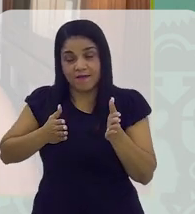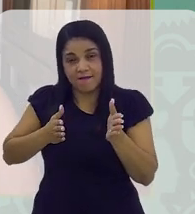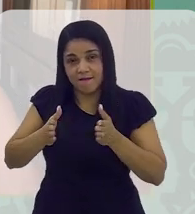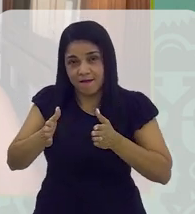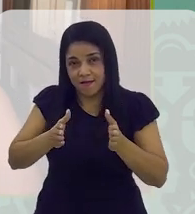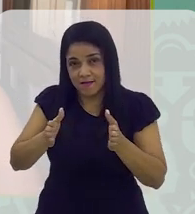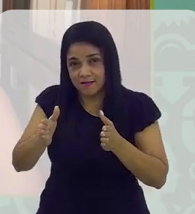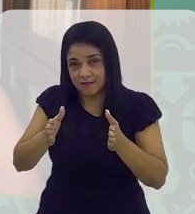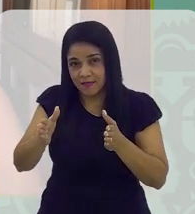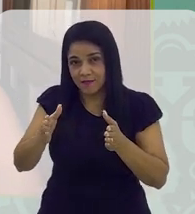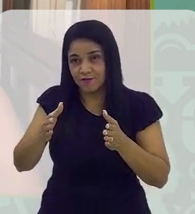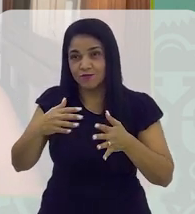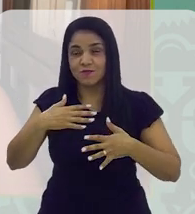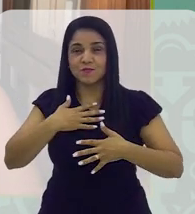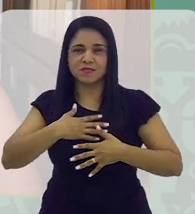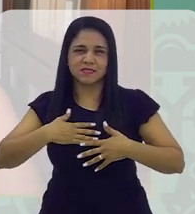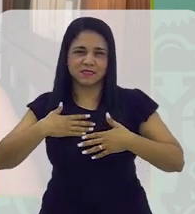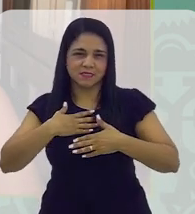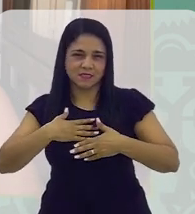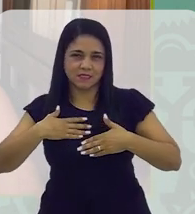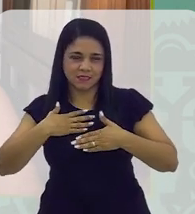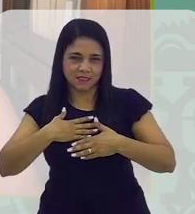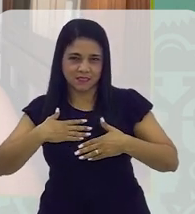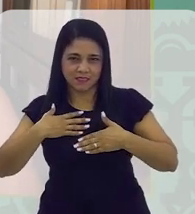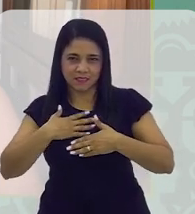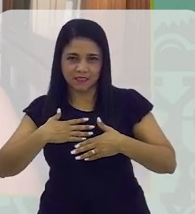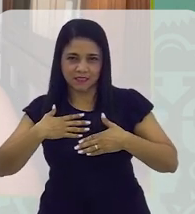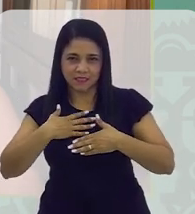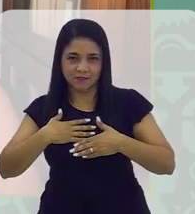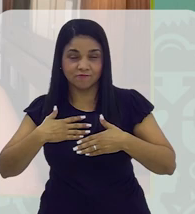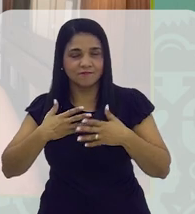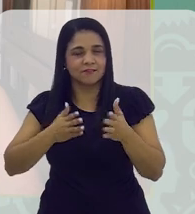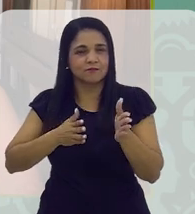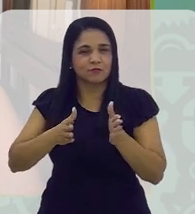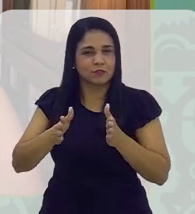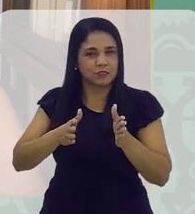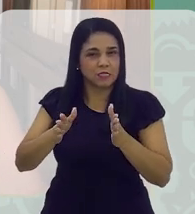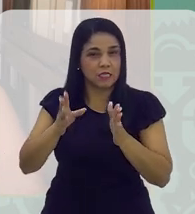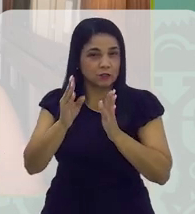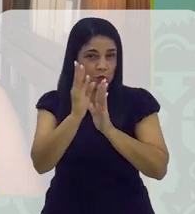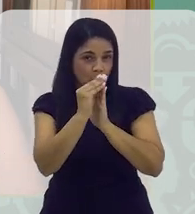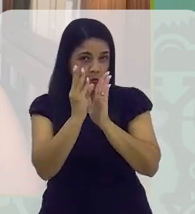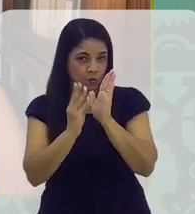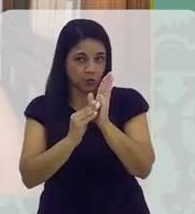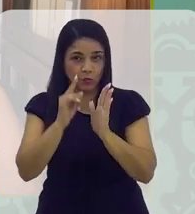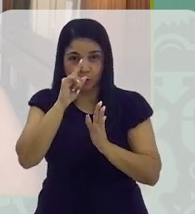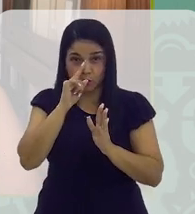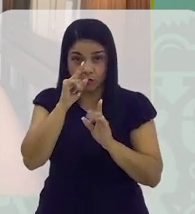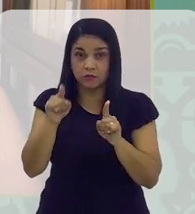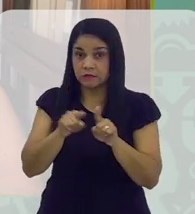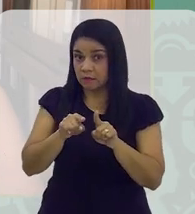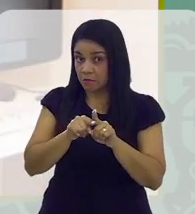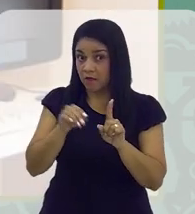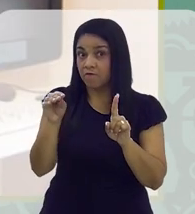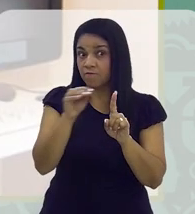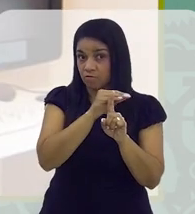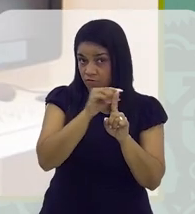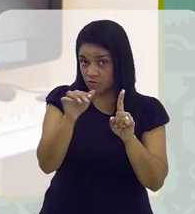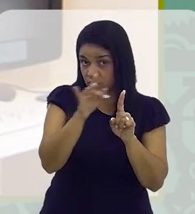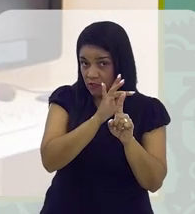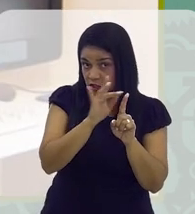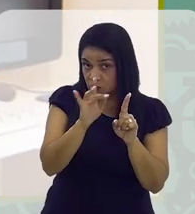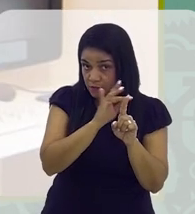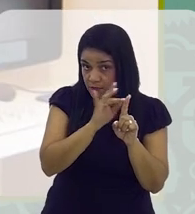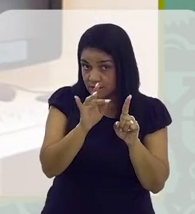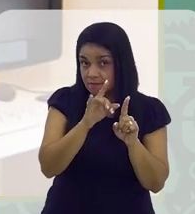jovens que acessam aí para satisfazer algum tipo né, de acesso a esses conteúdos, mas também a gente tem as vítimas,